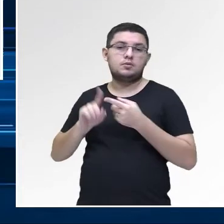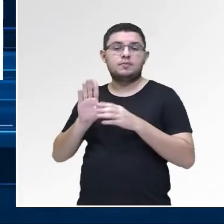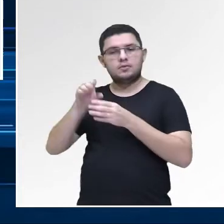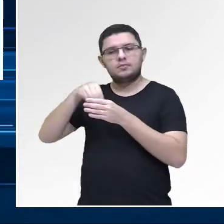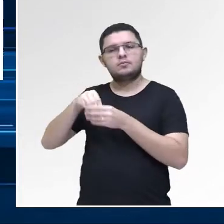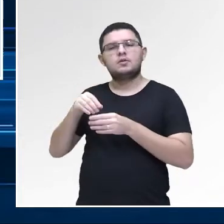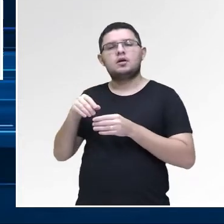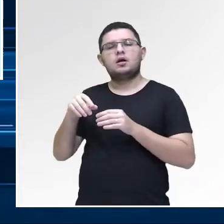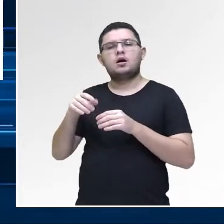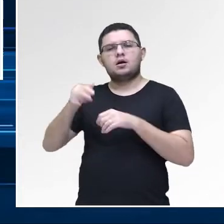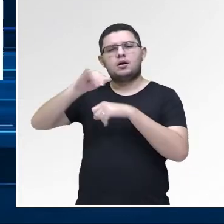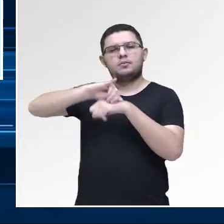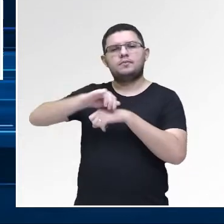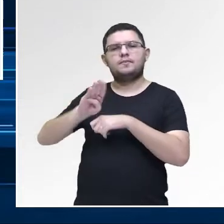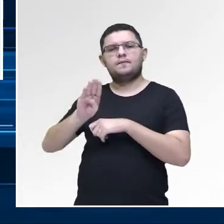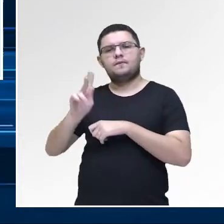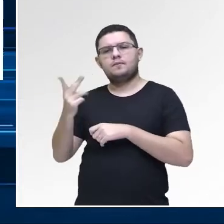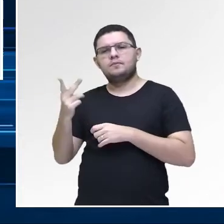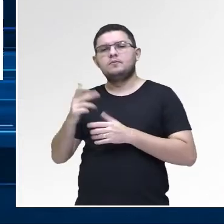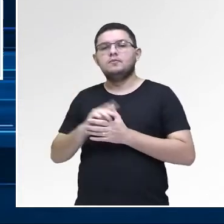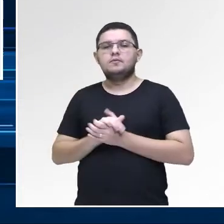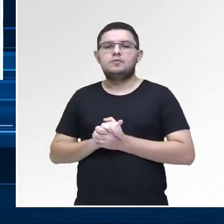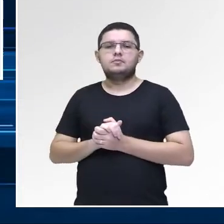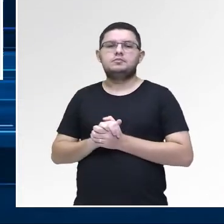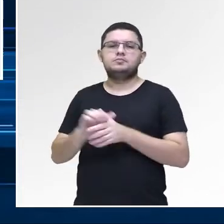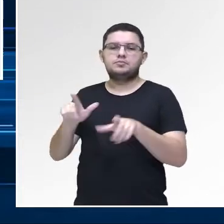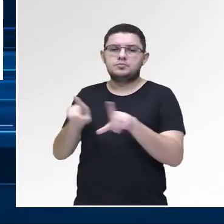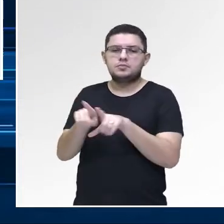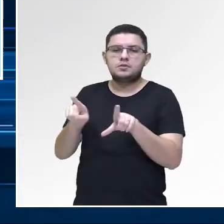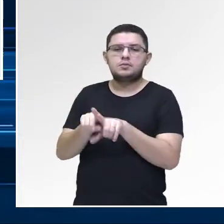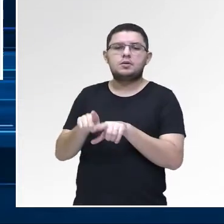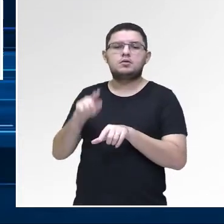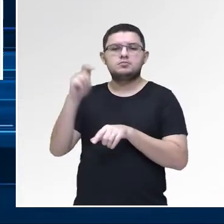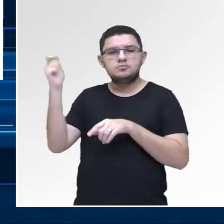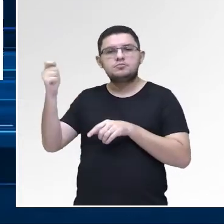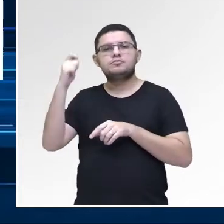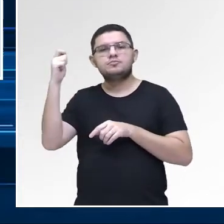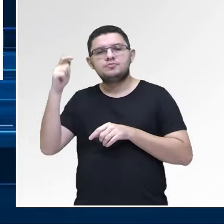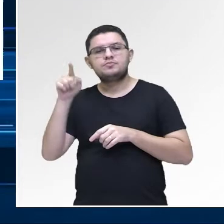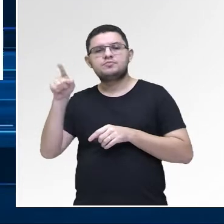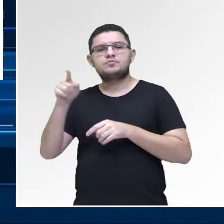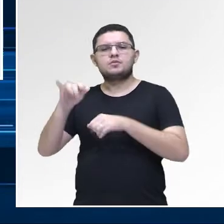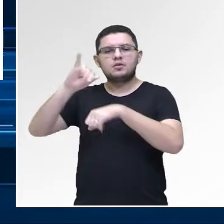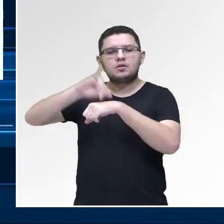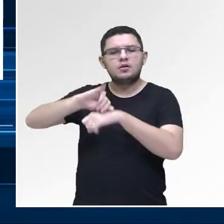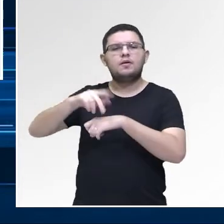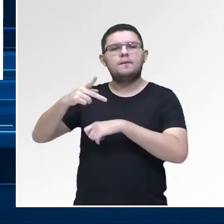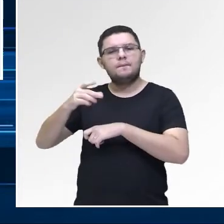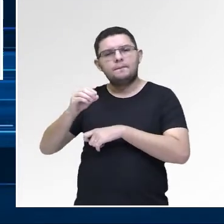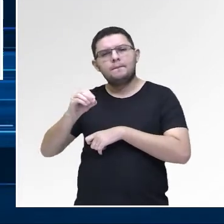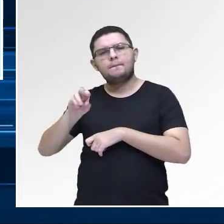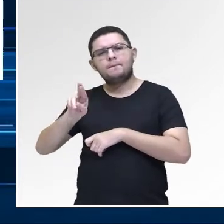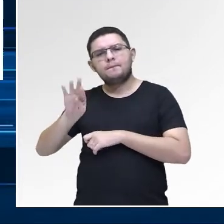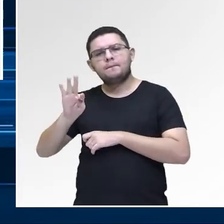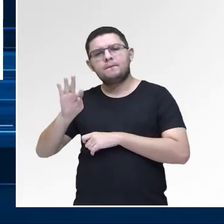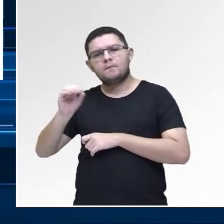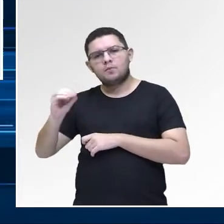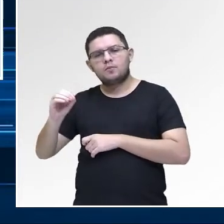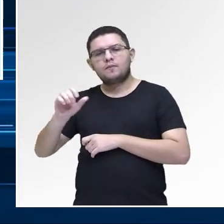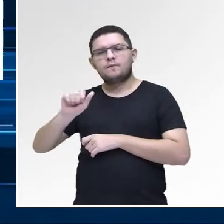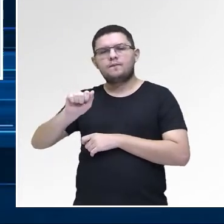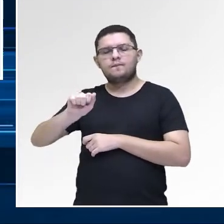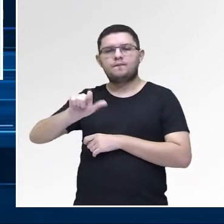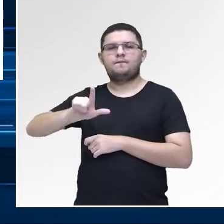né? A gente pode pegar exemplos, Porto Alegre, Florianópolis, ok?